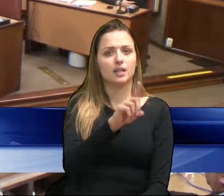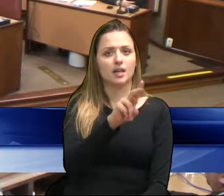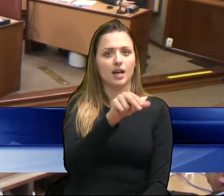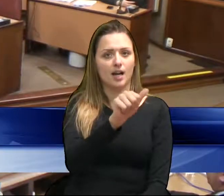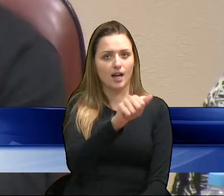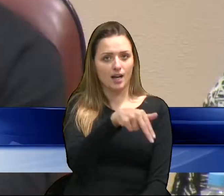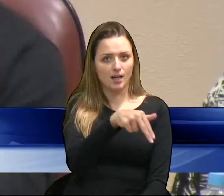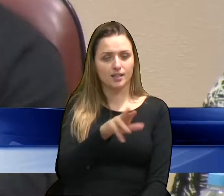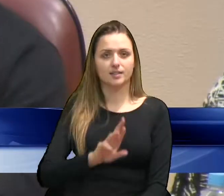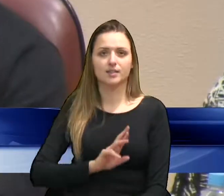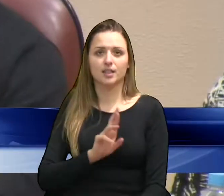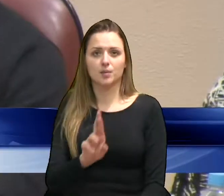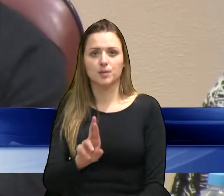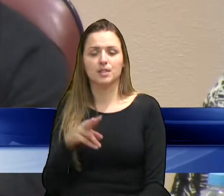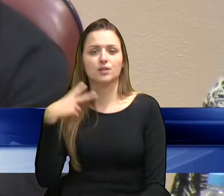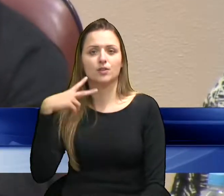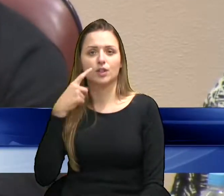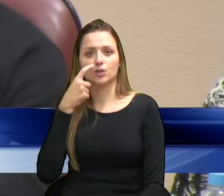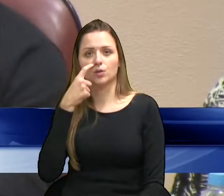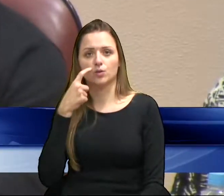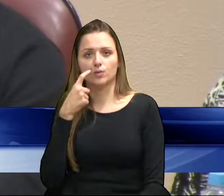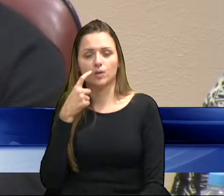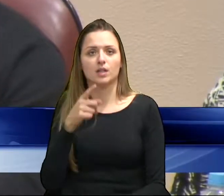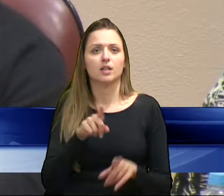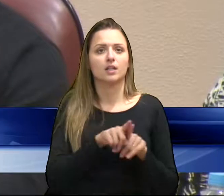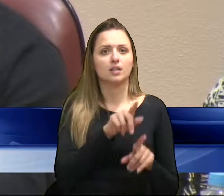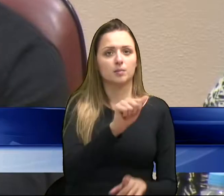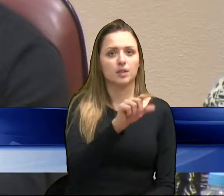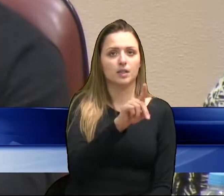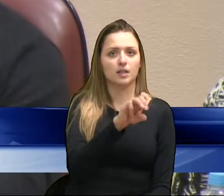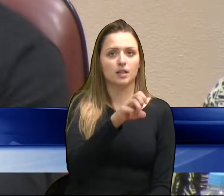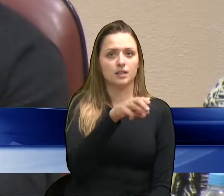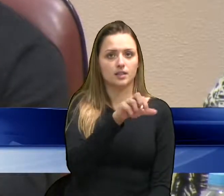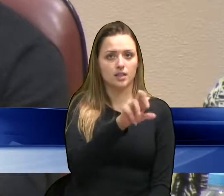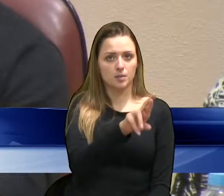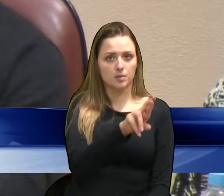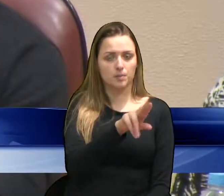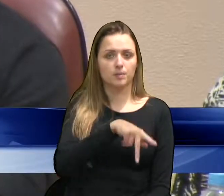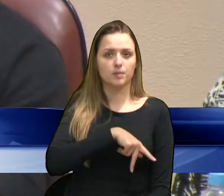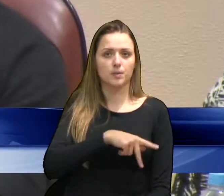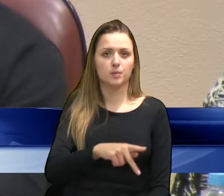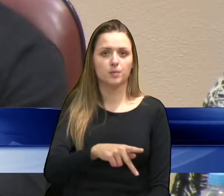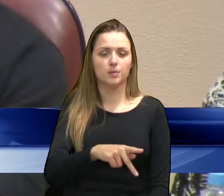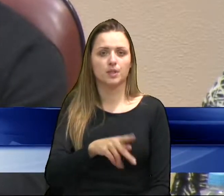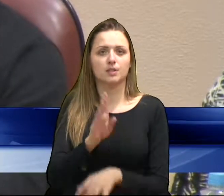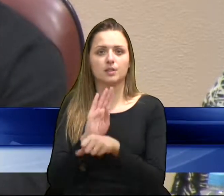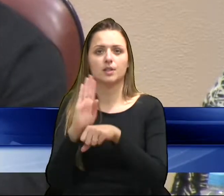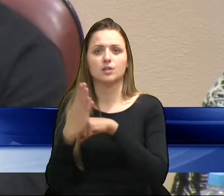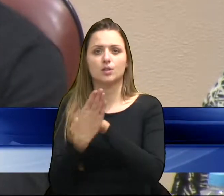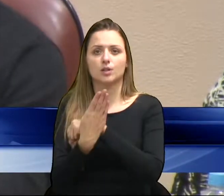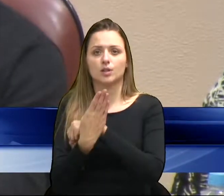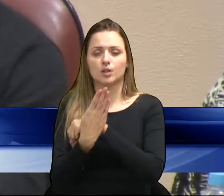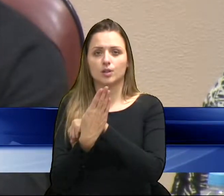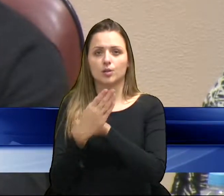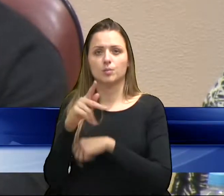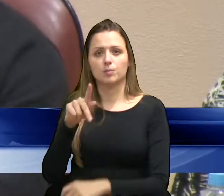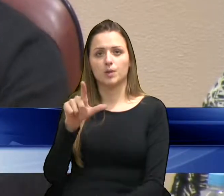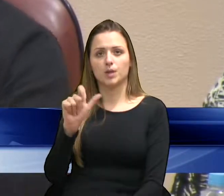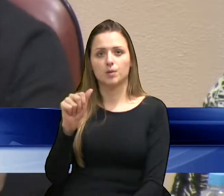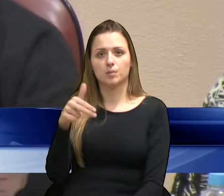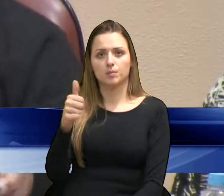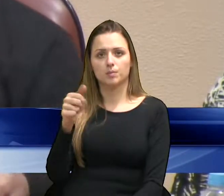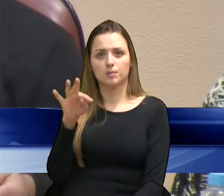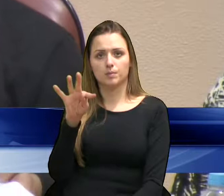vereador Wagner Petrini. Temos também Ademir Saraiva, presidente do bairro Planalto